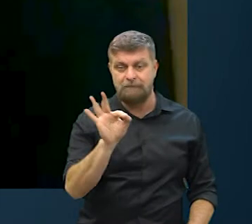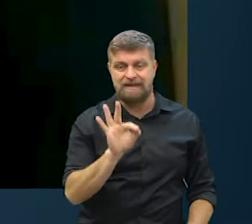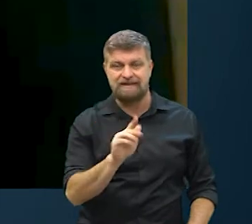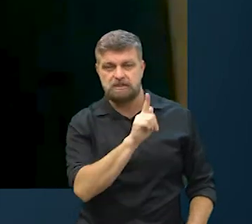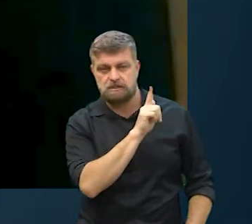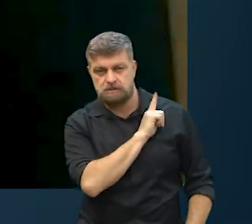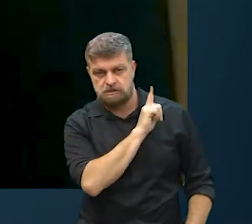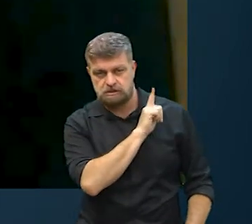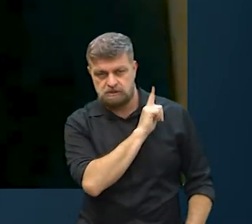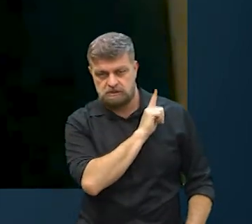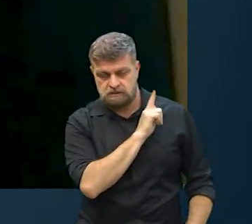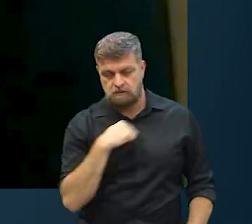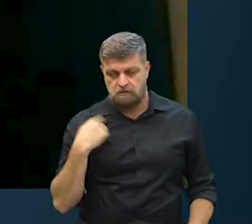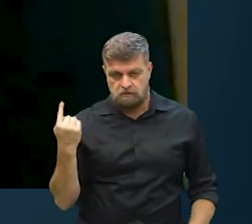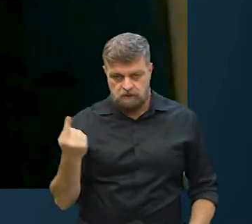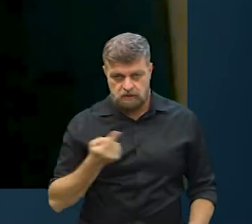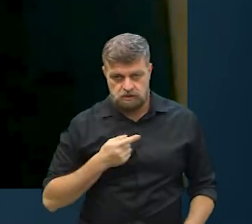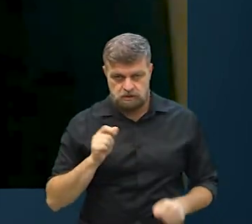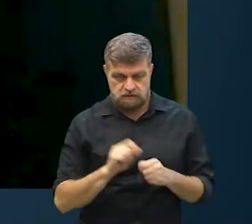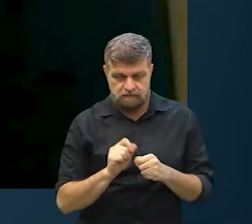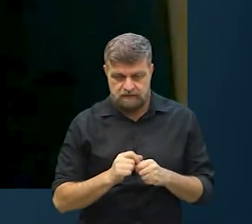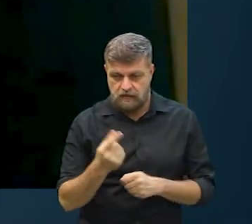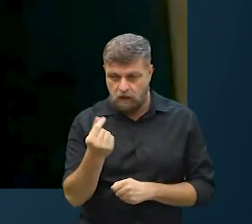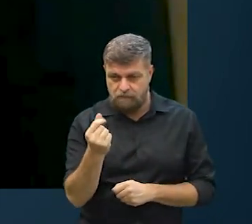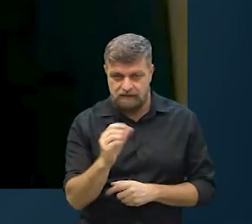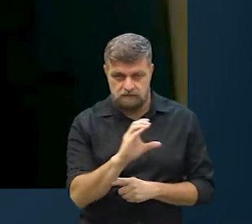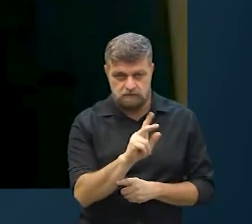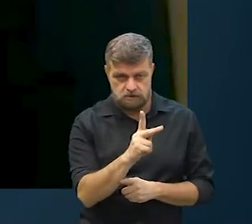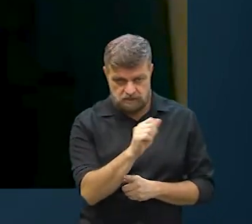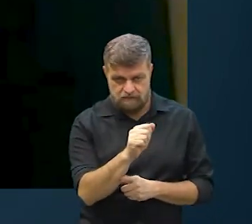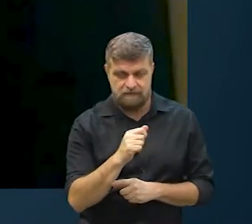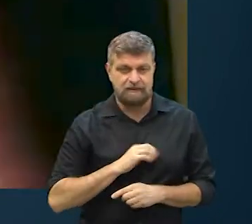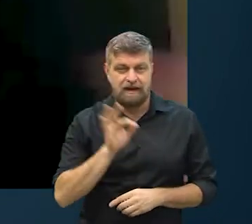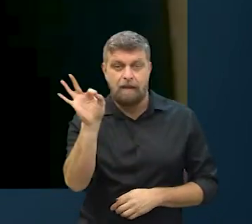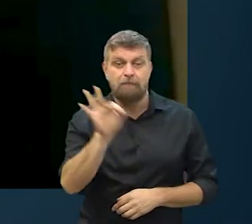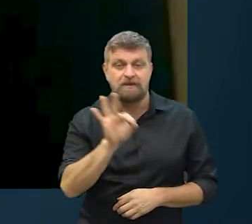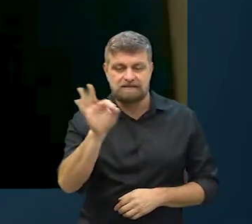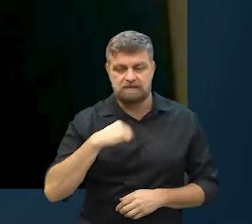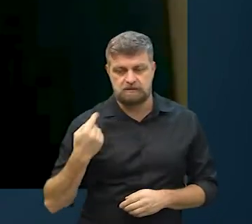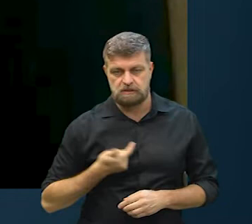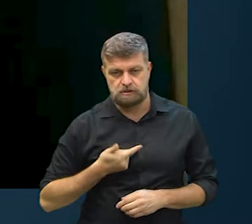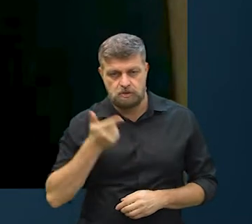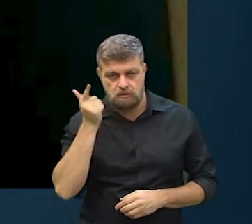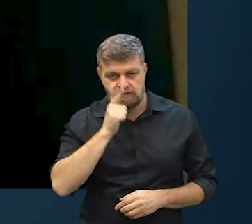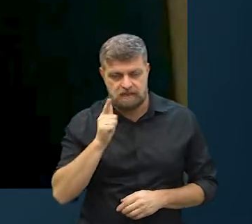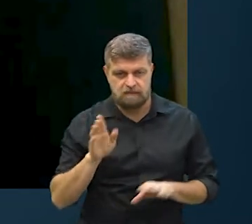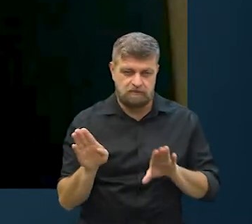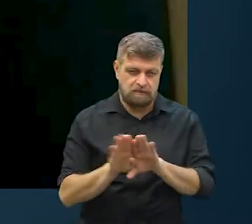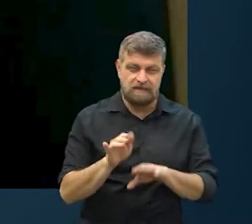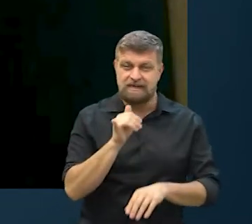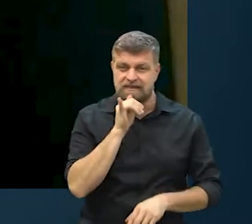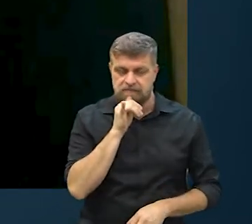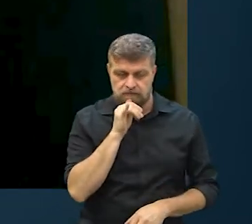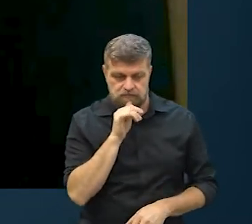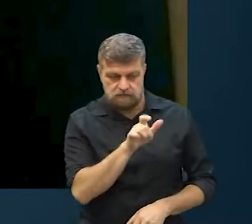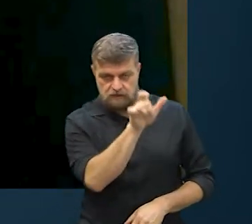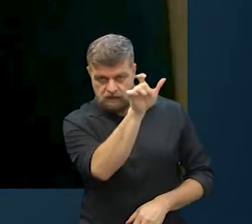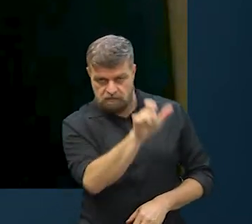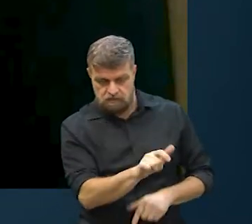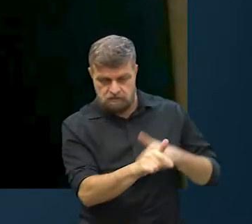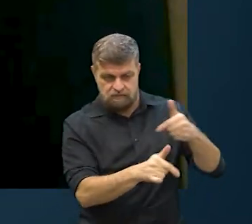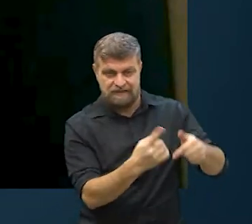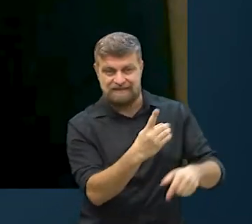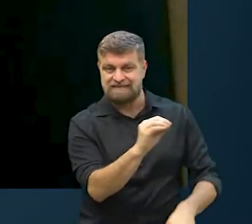de gestão sobre o que a gente cobra em cima do valor do chapa. Então, um exemplo, a gente chama de markup, tá? O